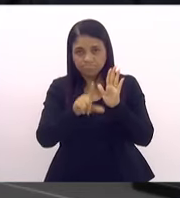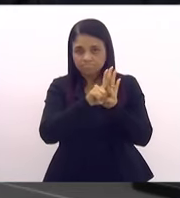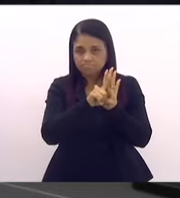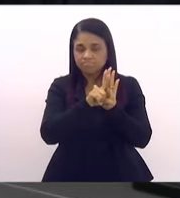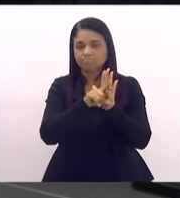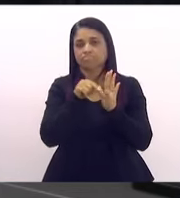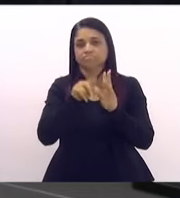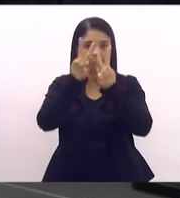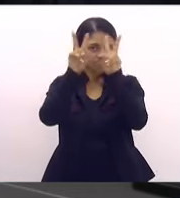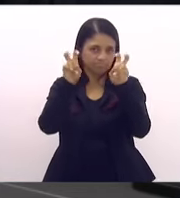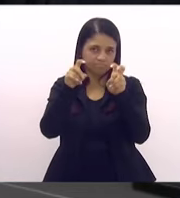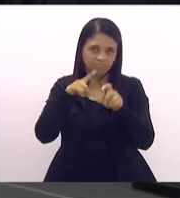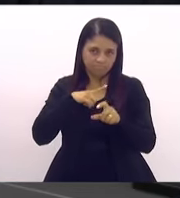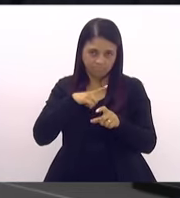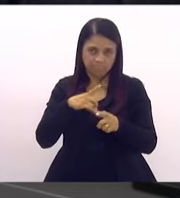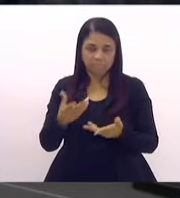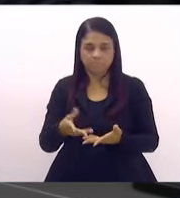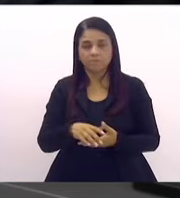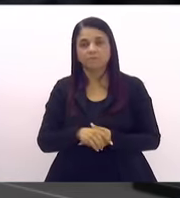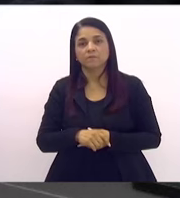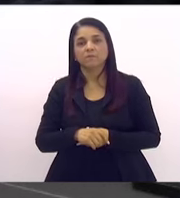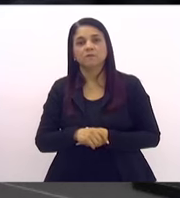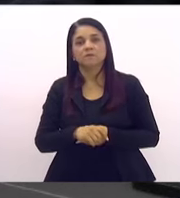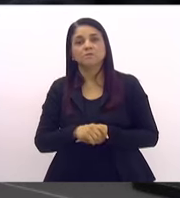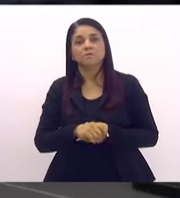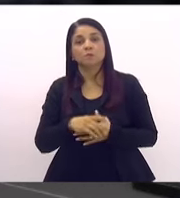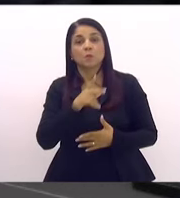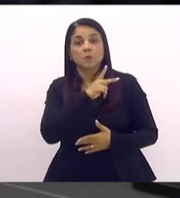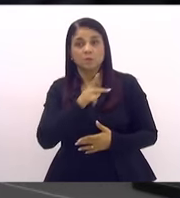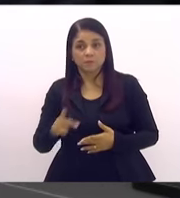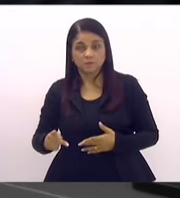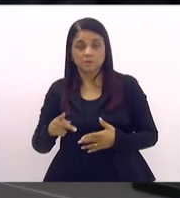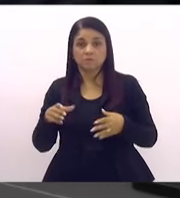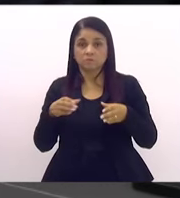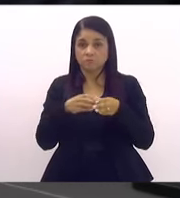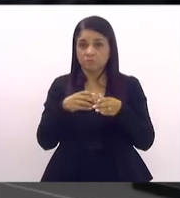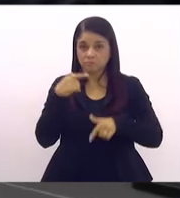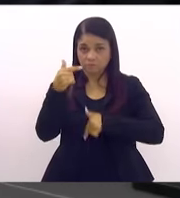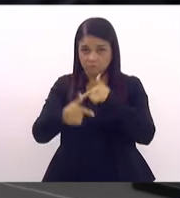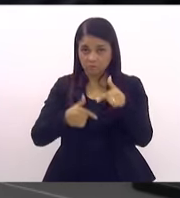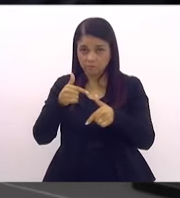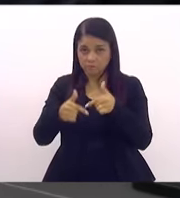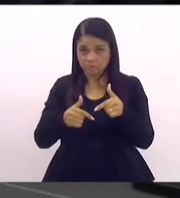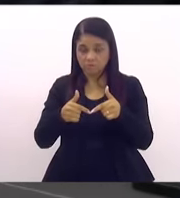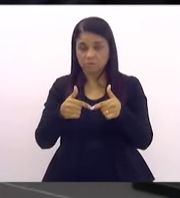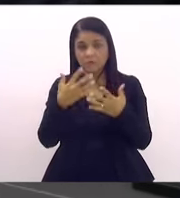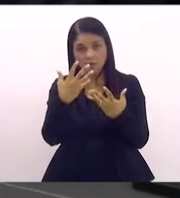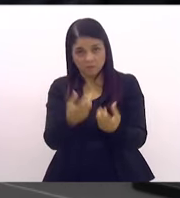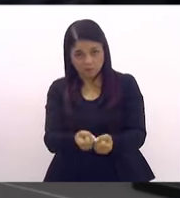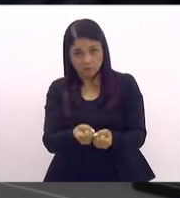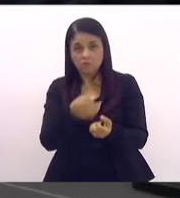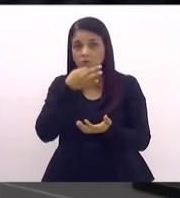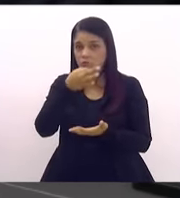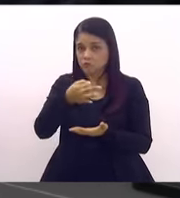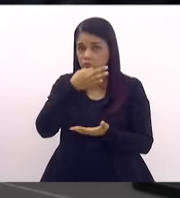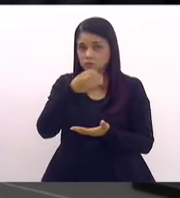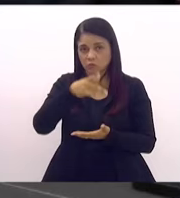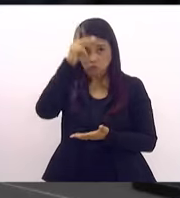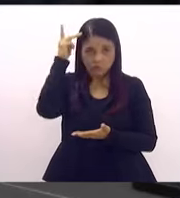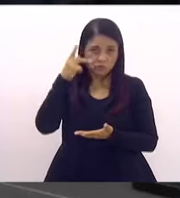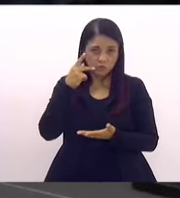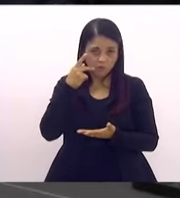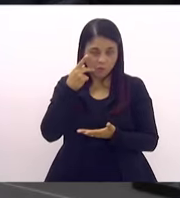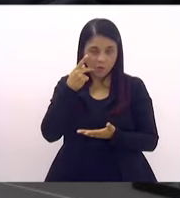dispõe. Então, como é prerrogativa da presidência da condução dos trabalhos, acato a sugestão do deputado Luiz Paulo pela